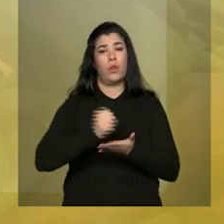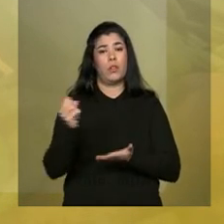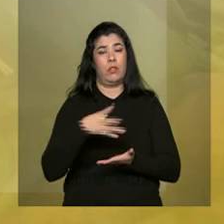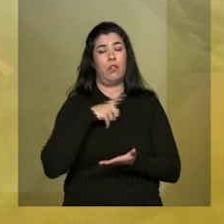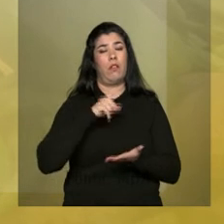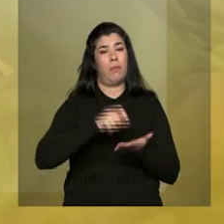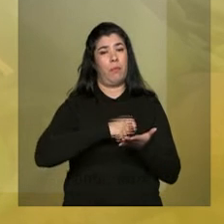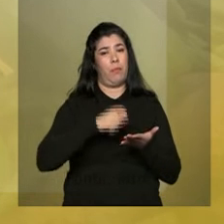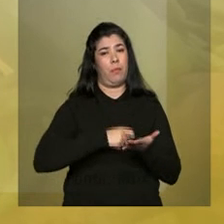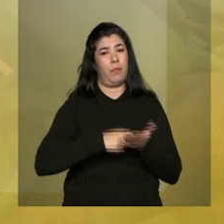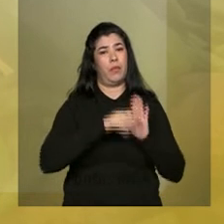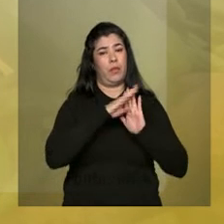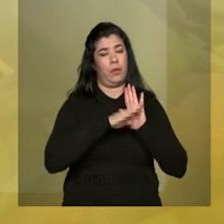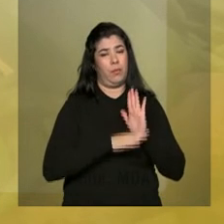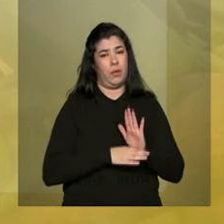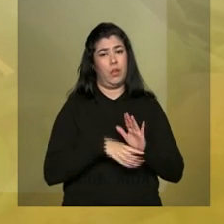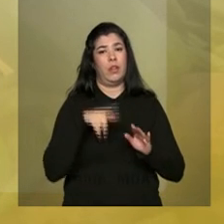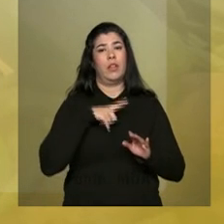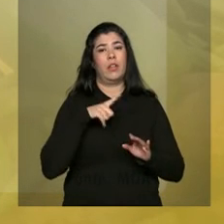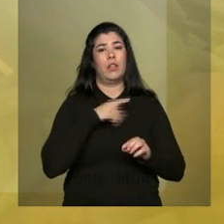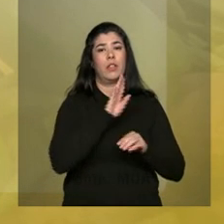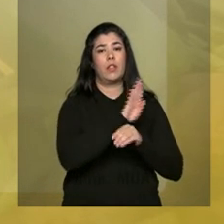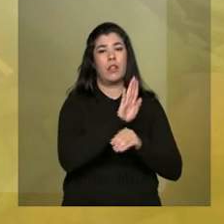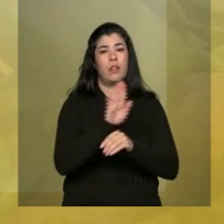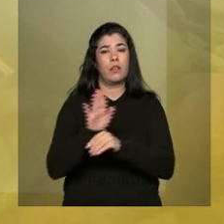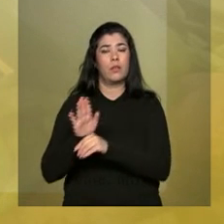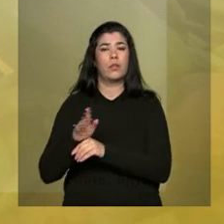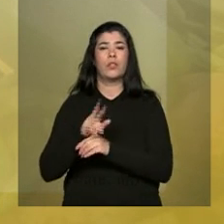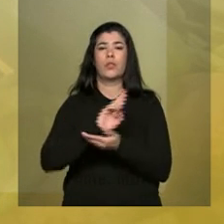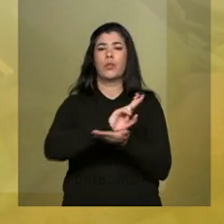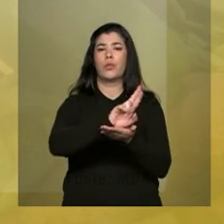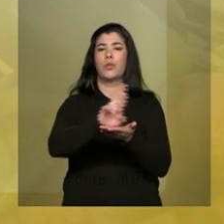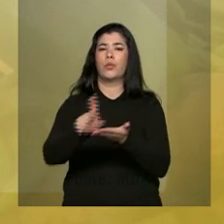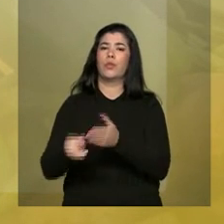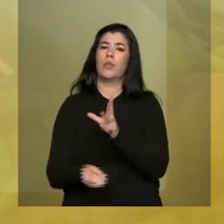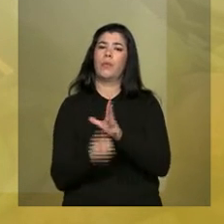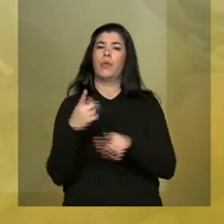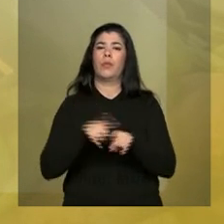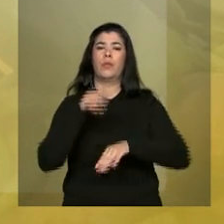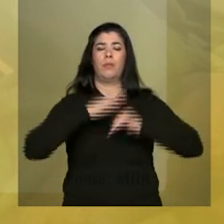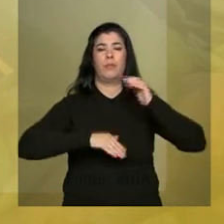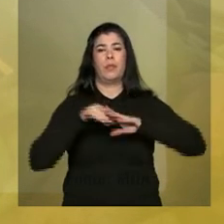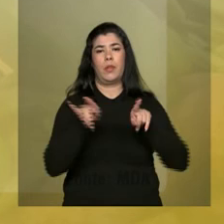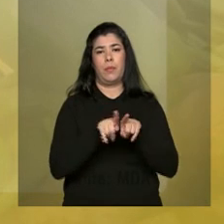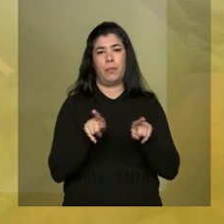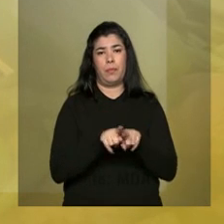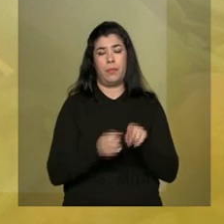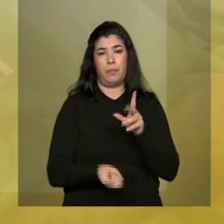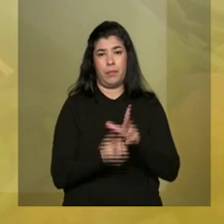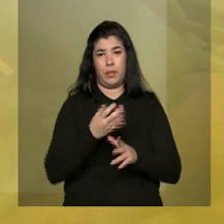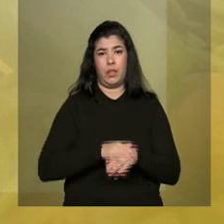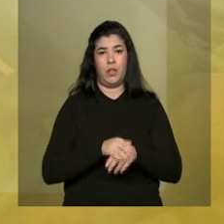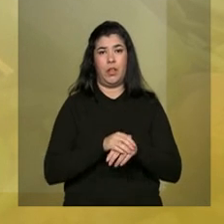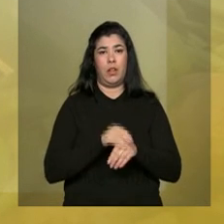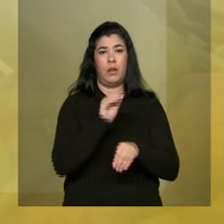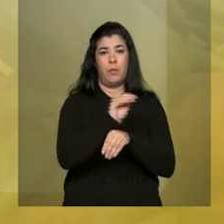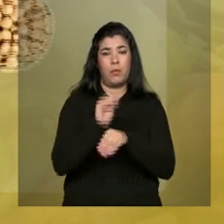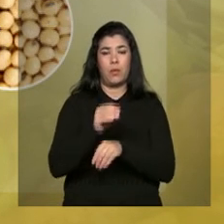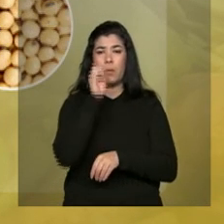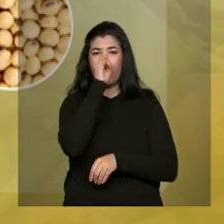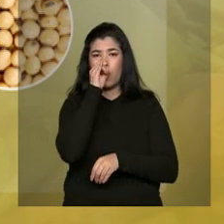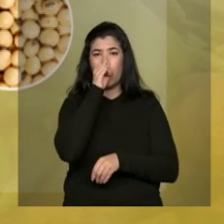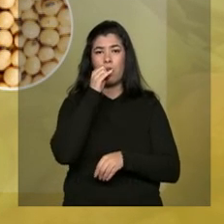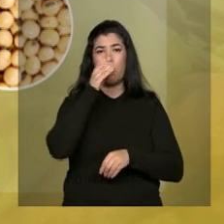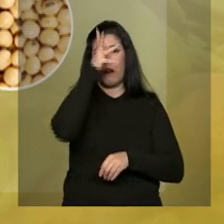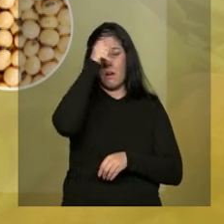foram assinados no programa, que contempla vários produtos e atividades, como a criação de gado, porcos e aves,